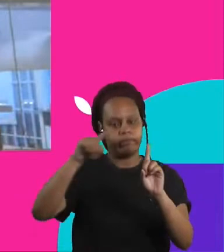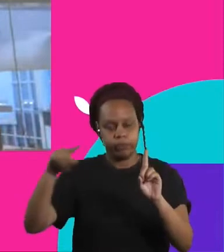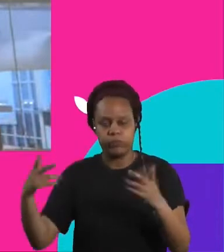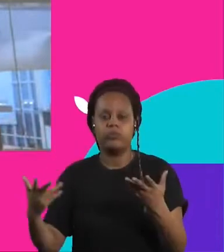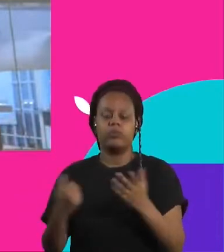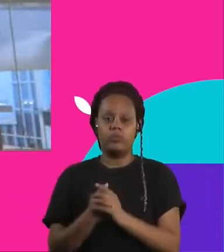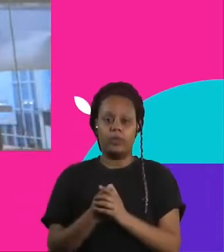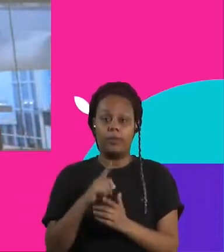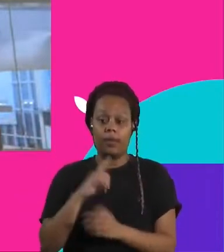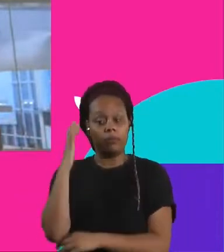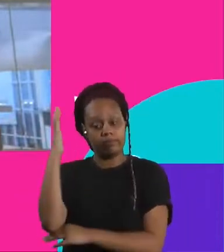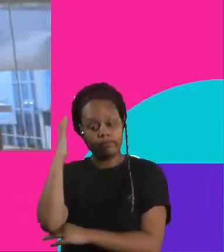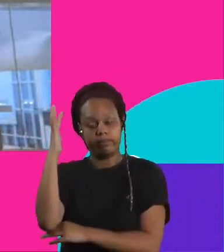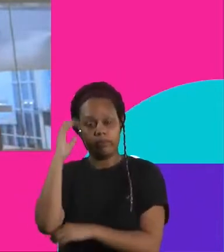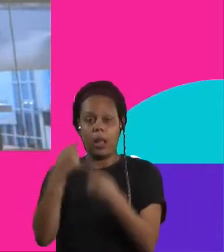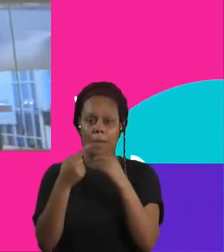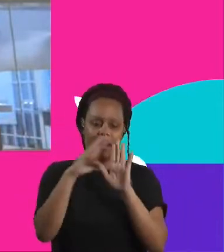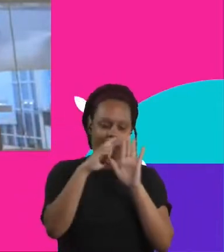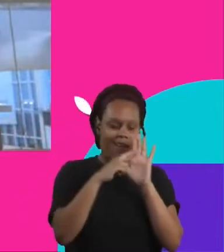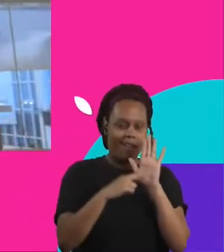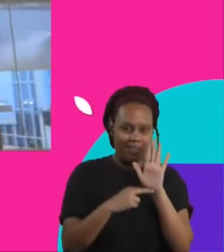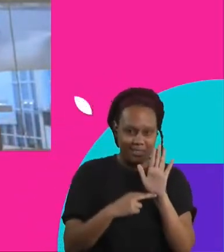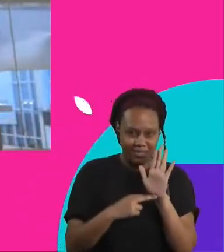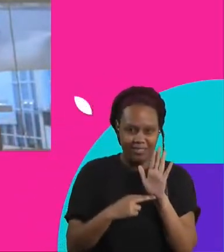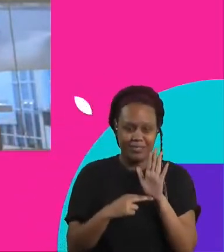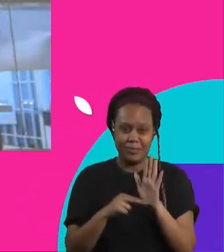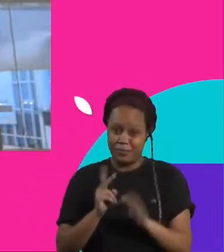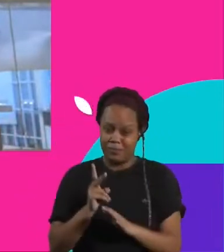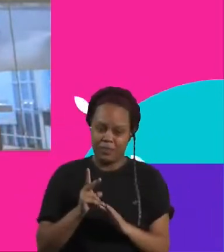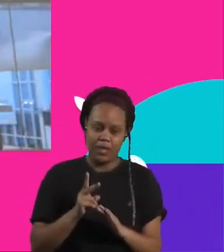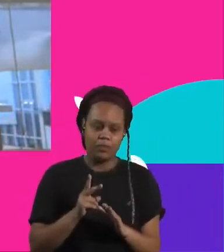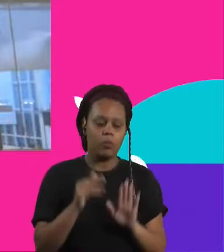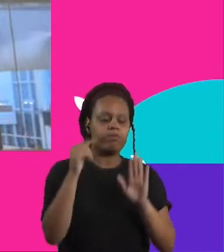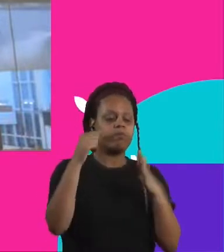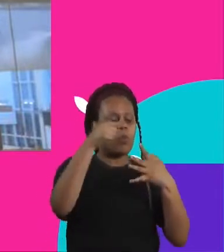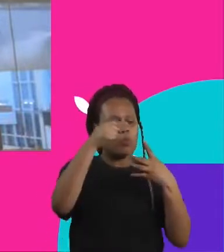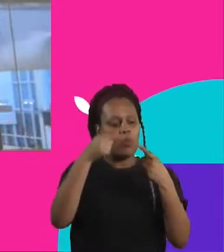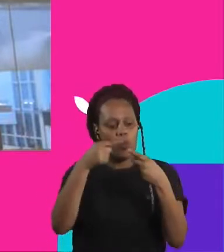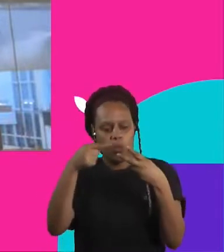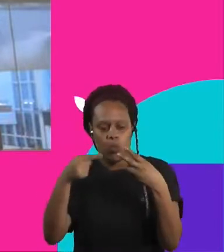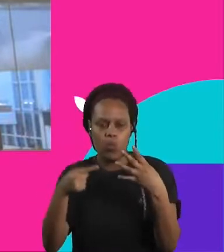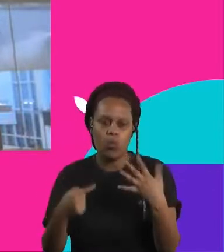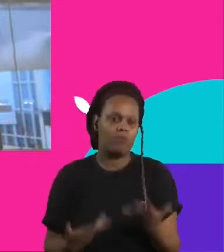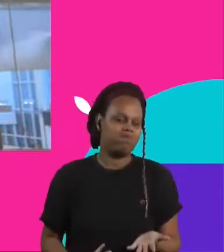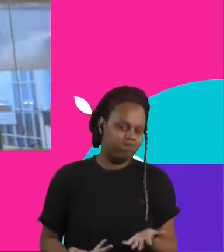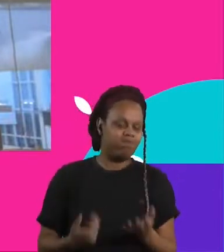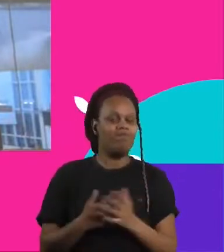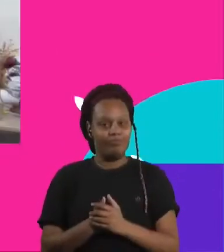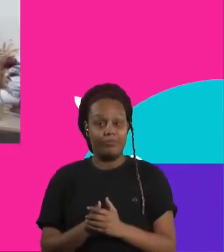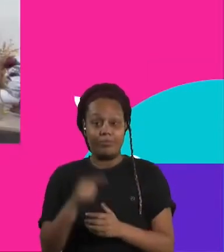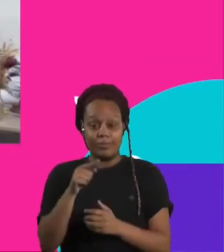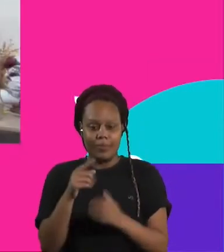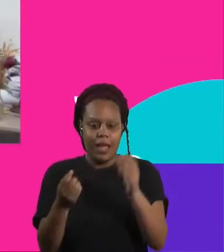essa parte teórica, mas a receitinha de bolo, né? Comece por aqui, vá por ali, né? Um aplicativo fácil. Eu acho que quem